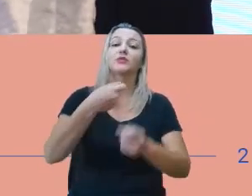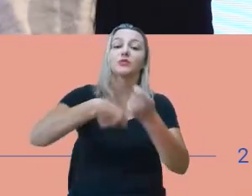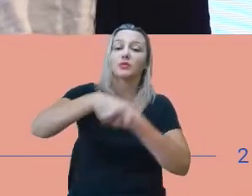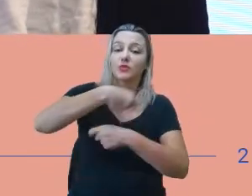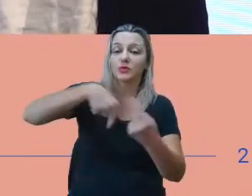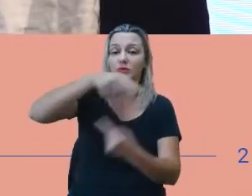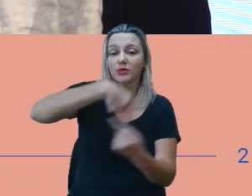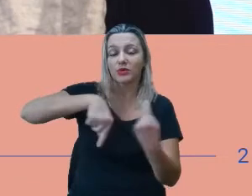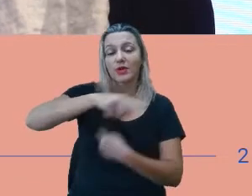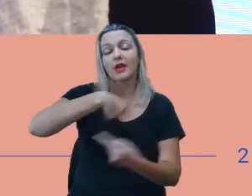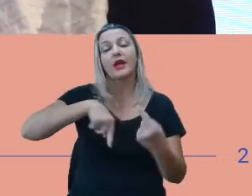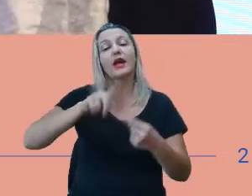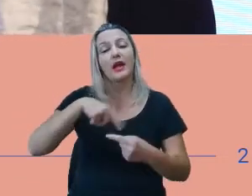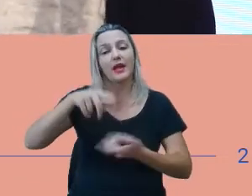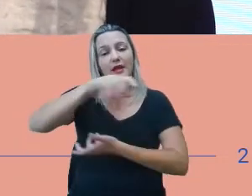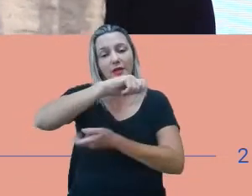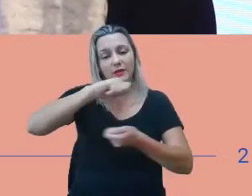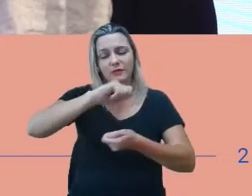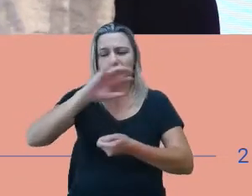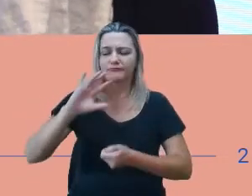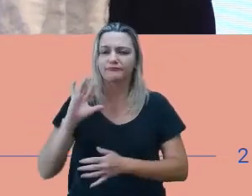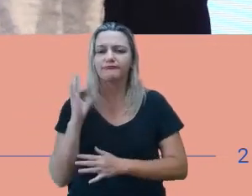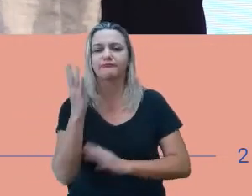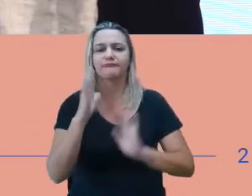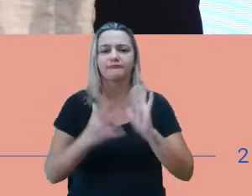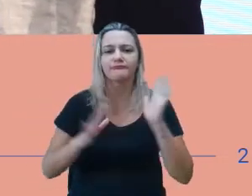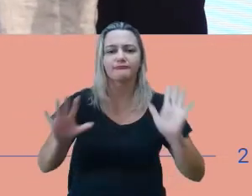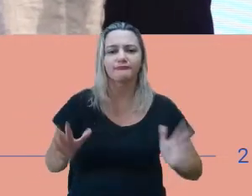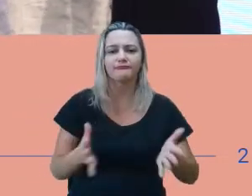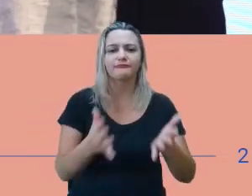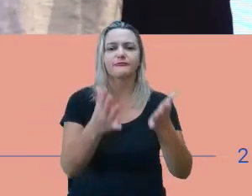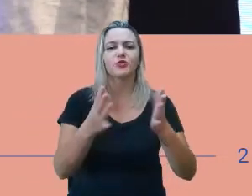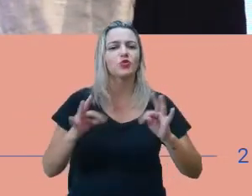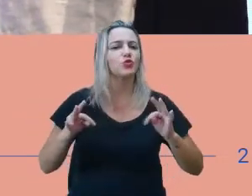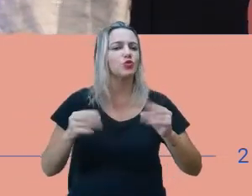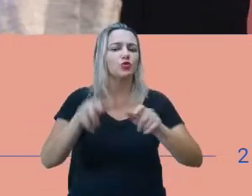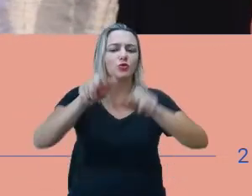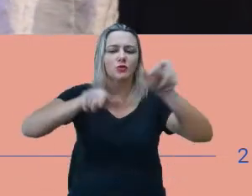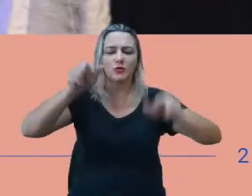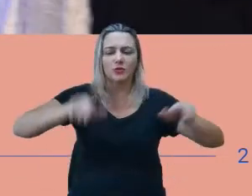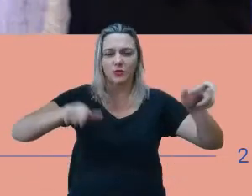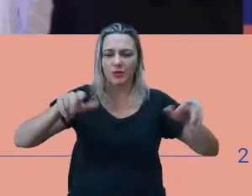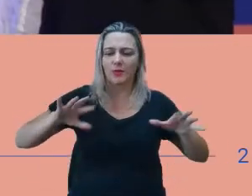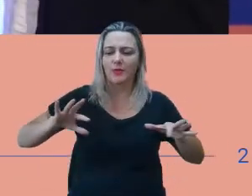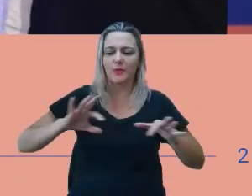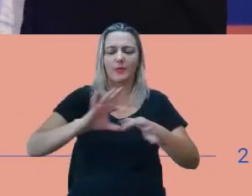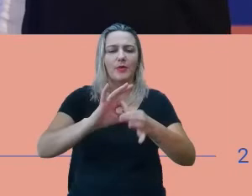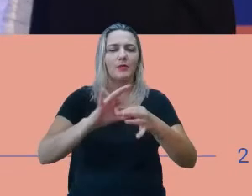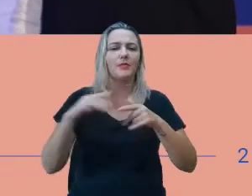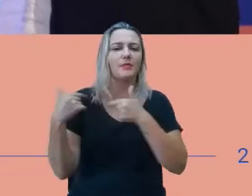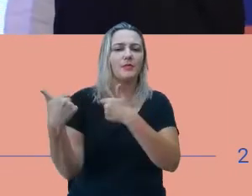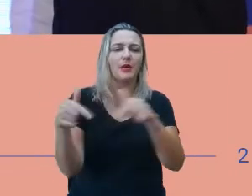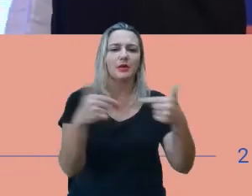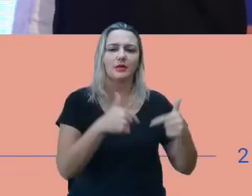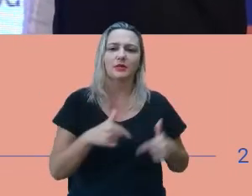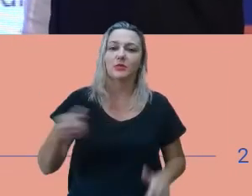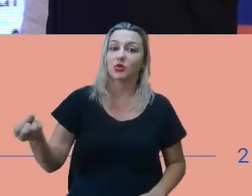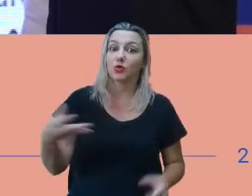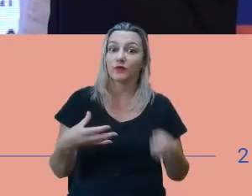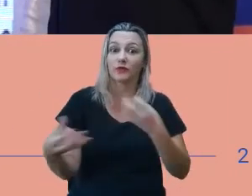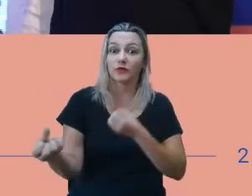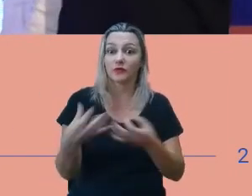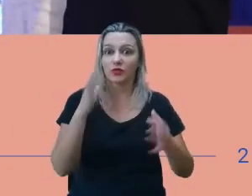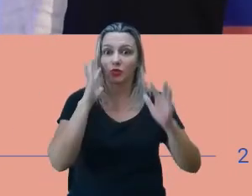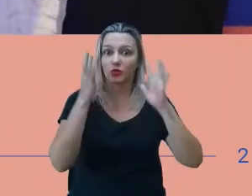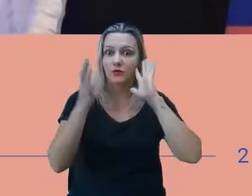ecossistêmica que reúne atores de todos os elos da cadeia para trabalhar novas soluções por isso